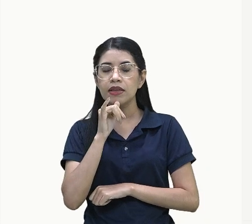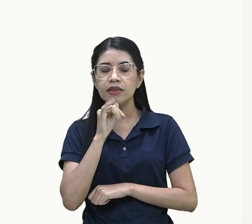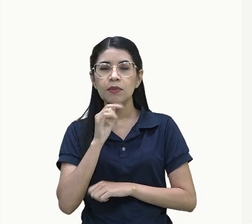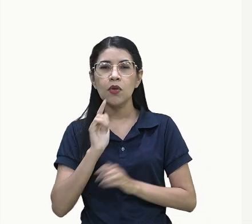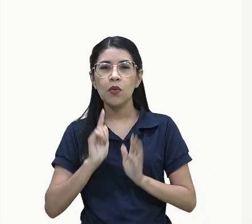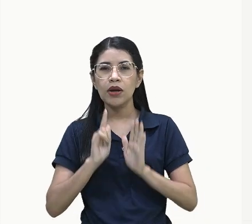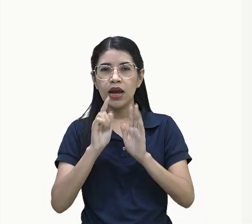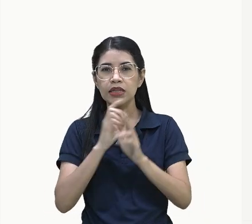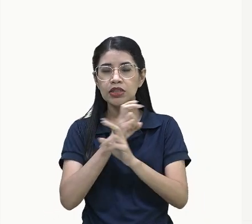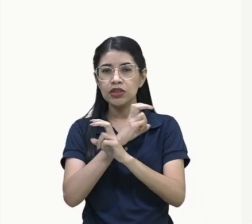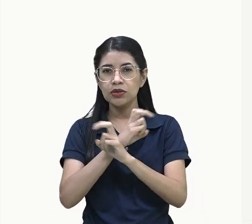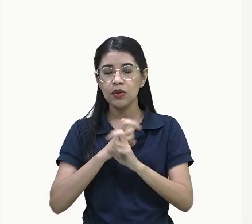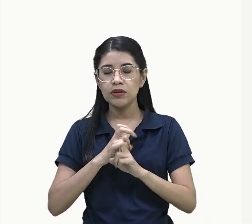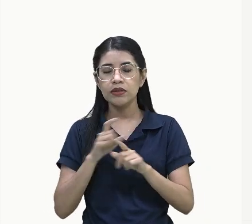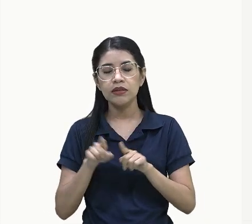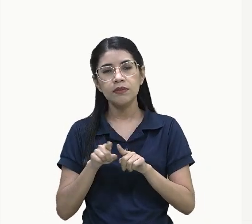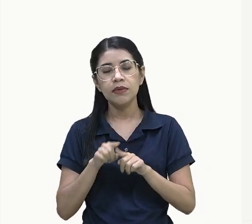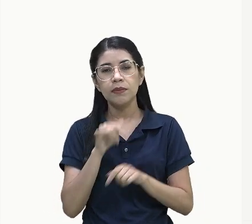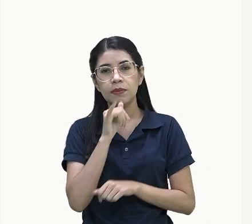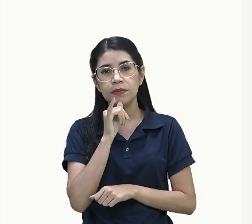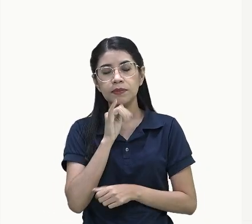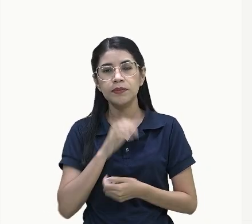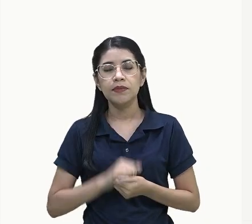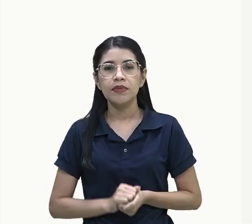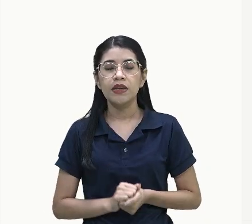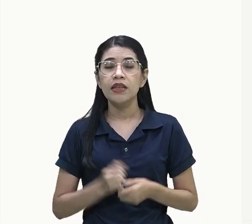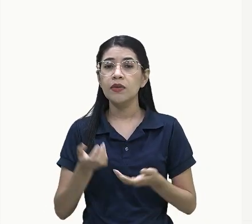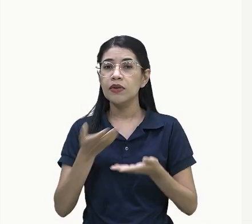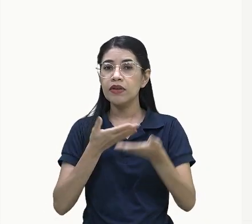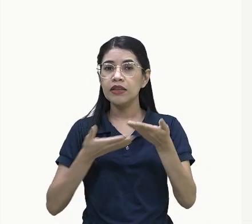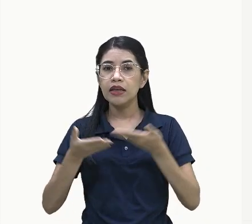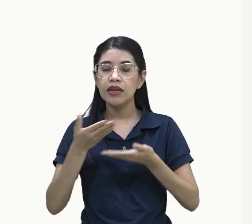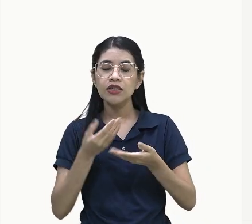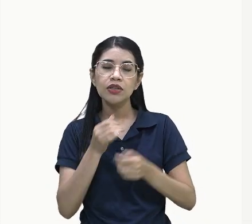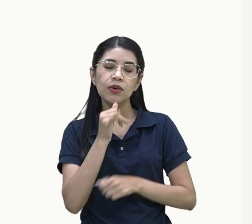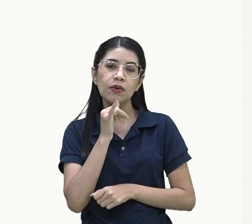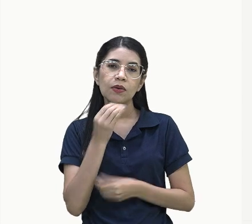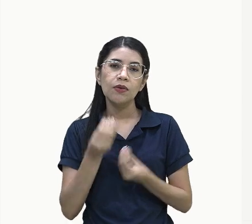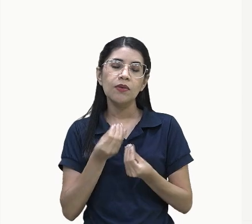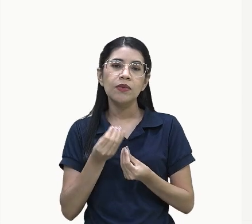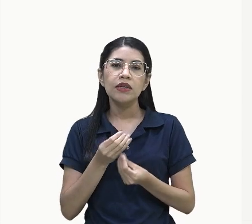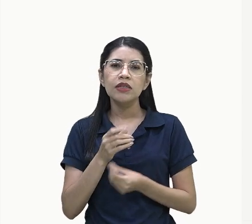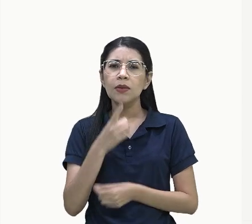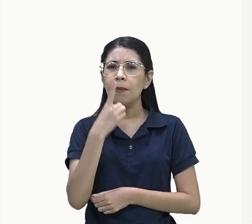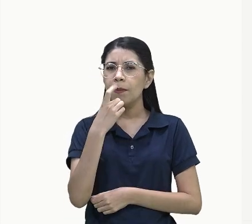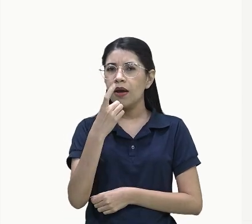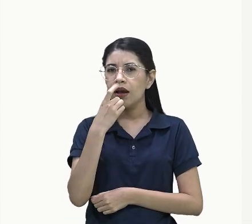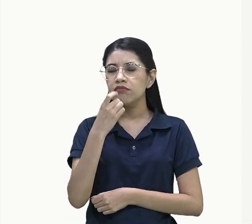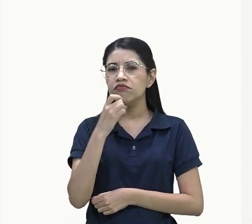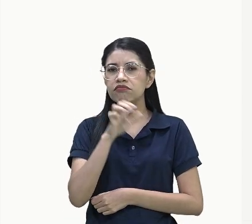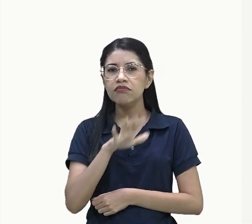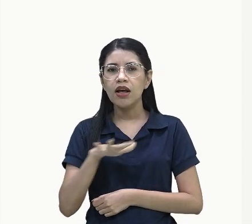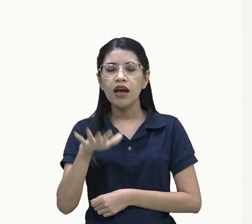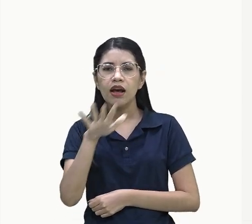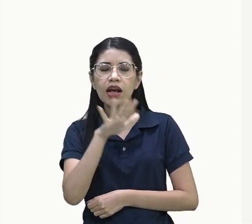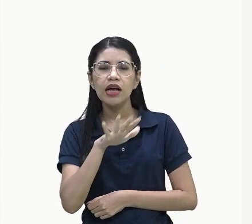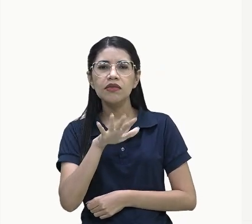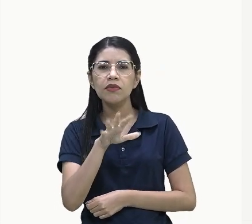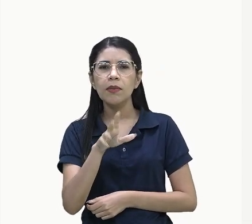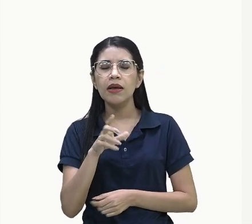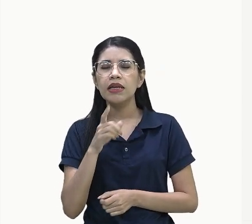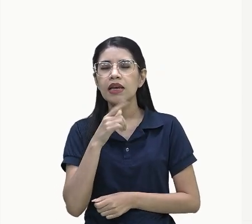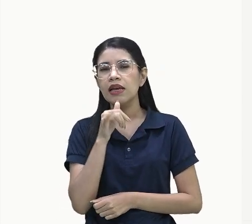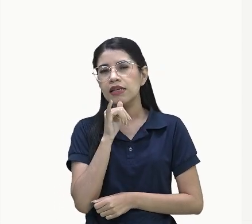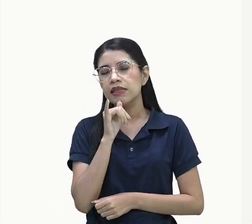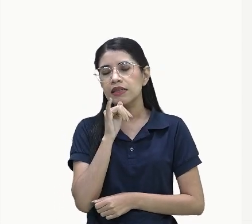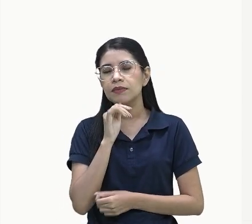Então, esse órgão aí, ele vai fazer a interação social, por exemplo, de cheiro, né, da questão de cheiro, quando você se atrai,